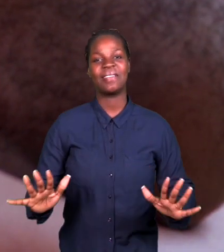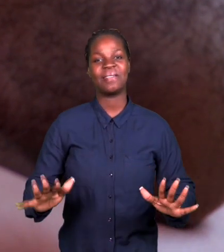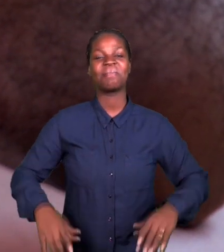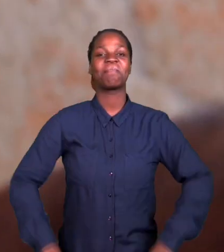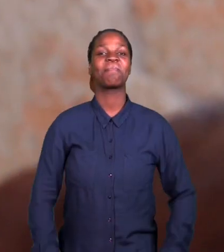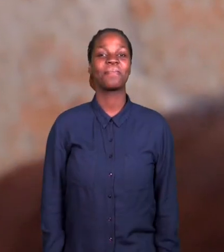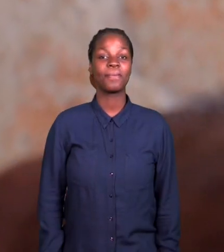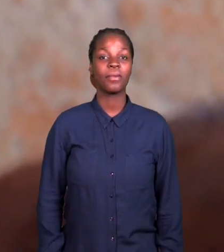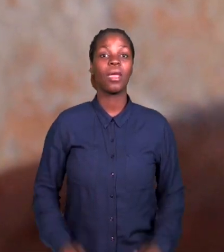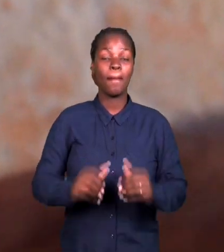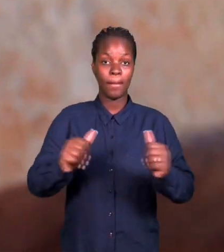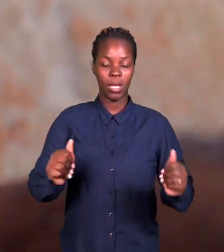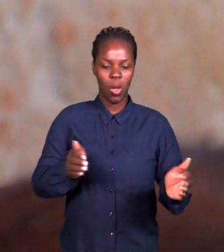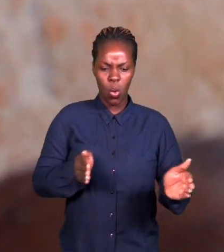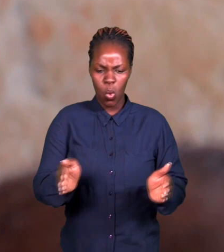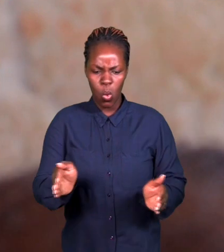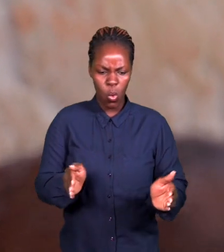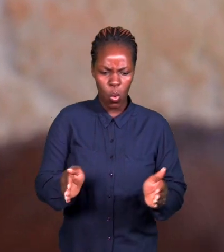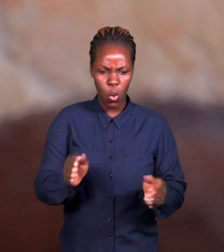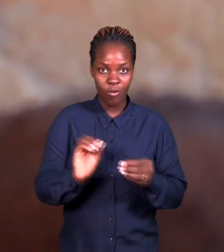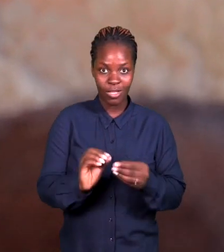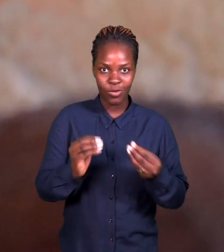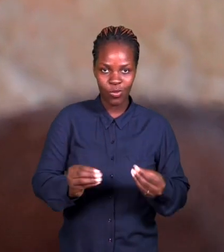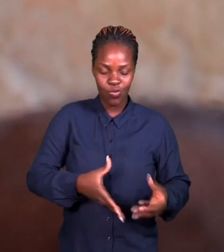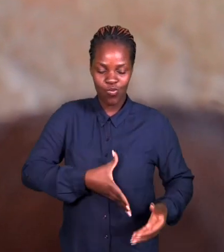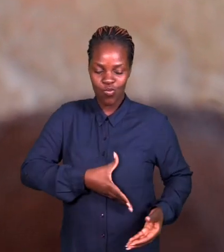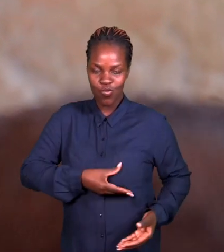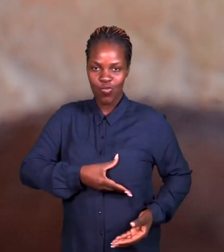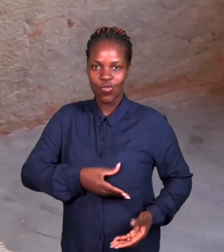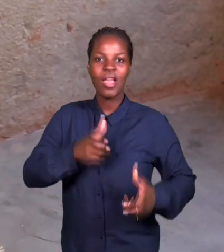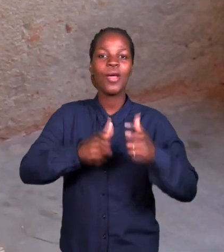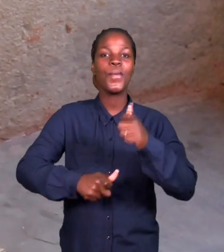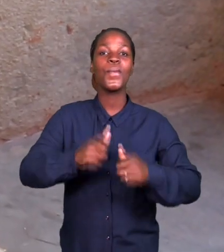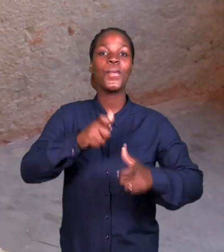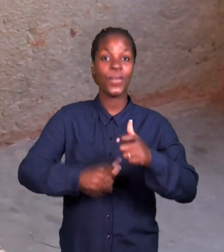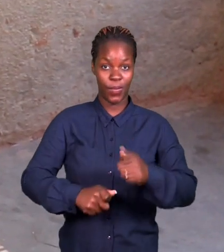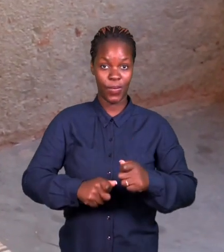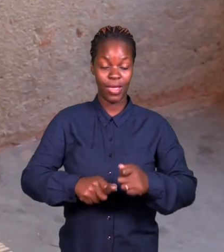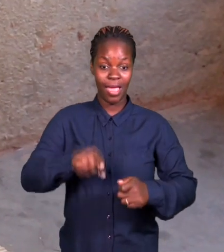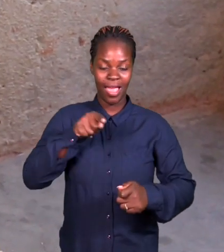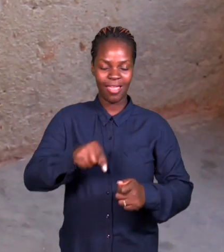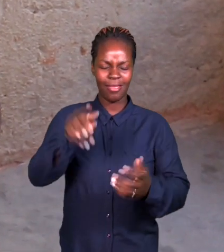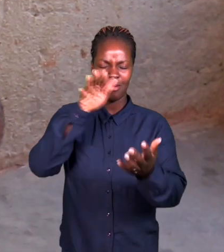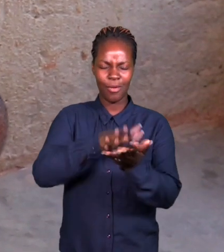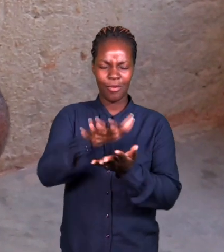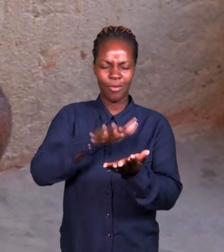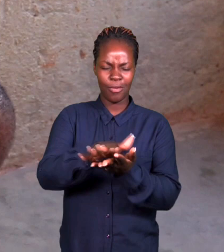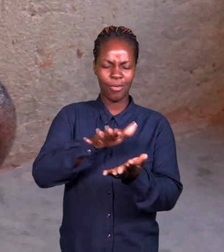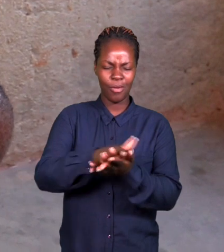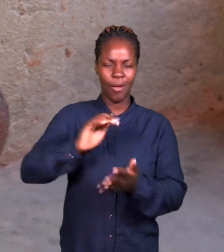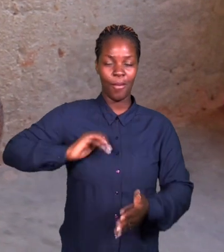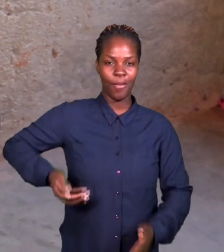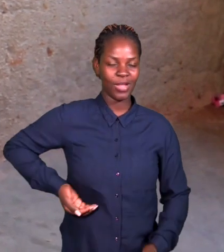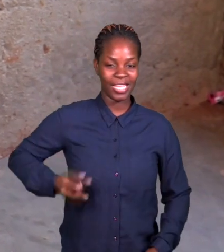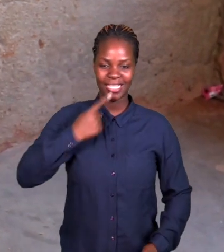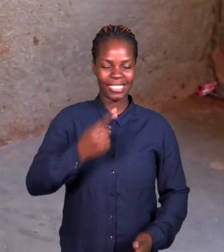delicado. Parte importante dos cuidados se dá com a amamentação. Esta é uma fase descrita por muitas